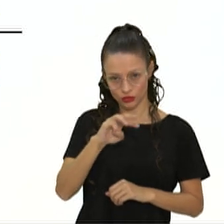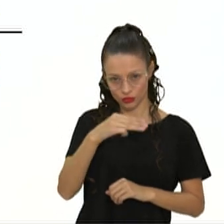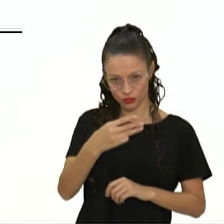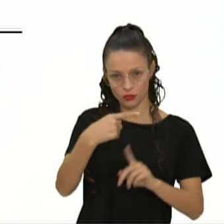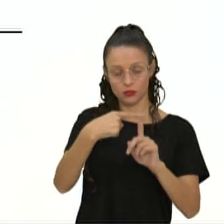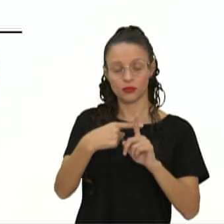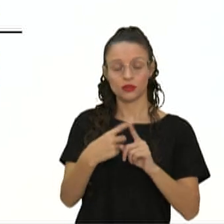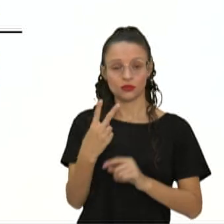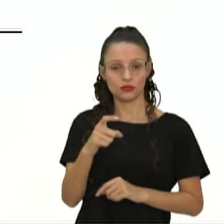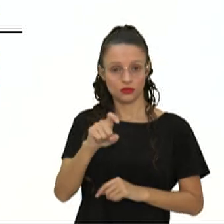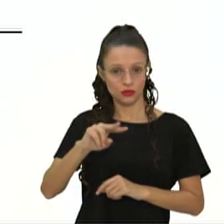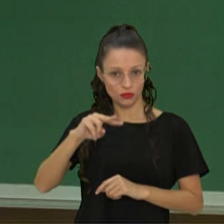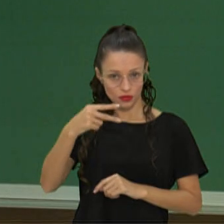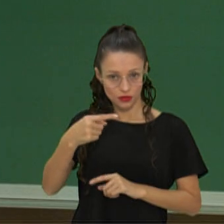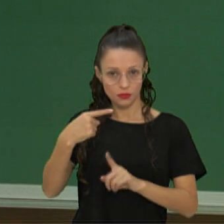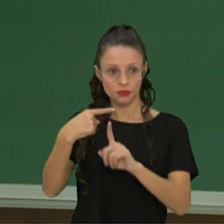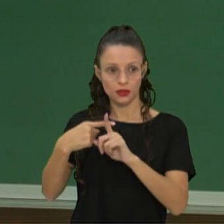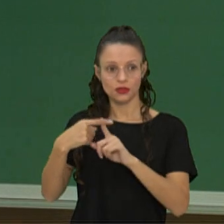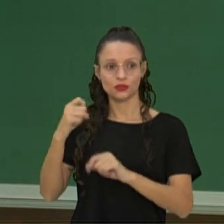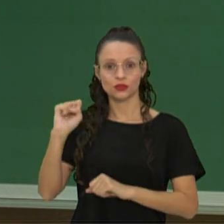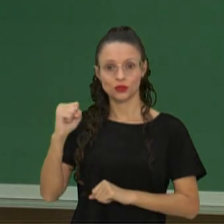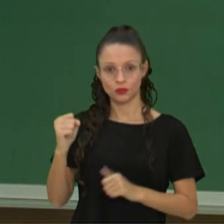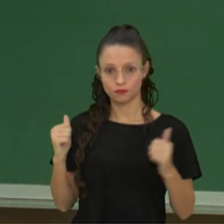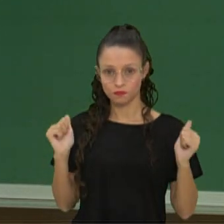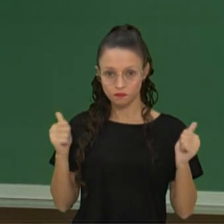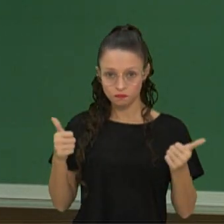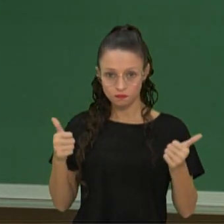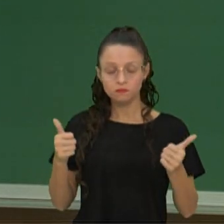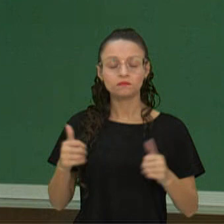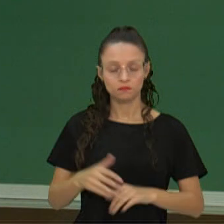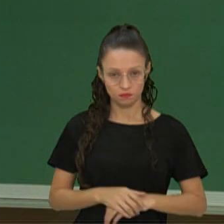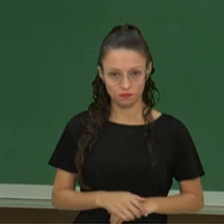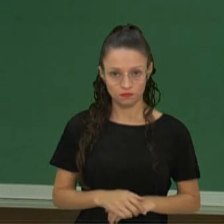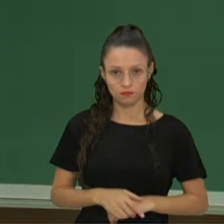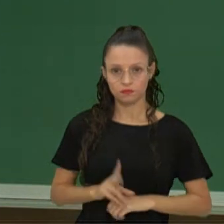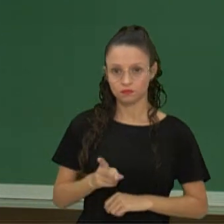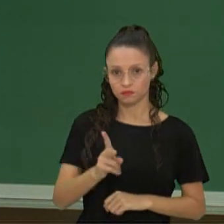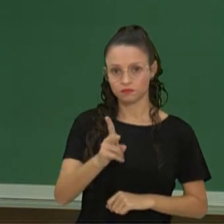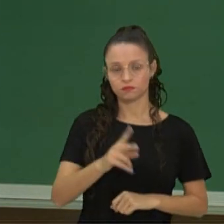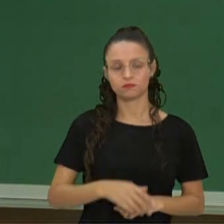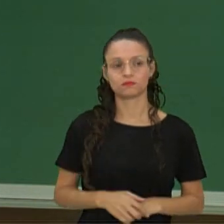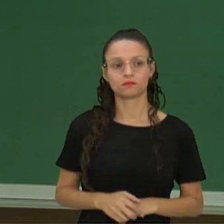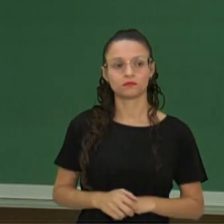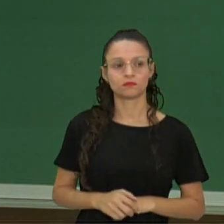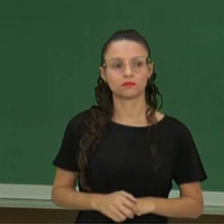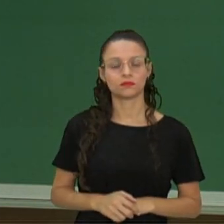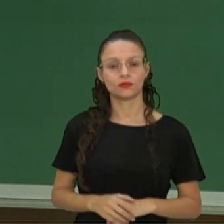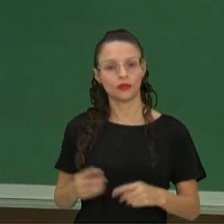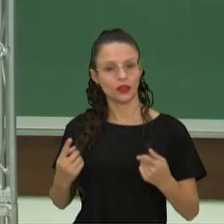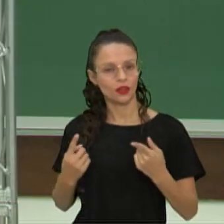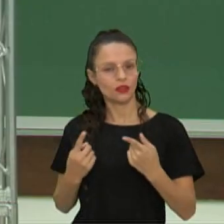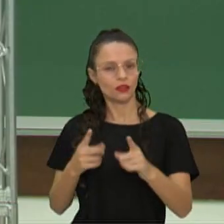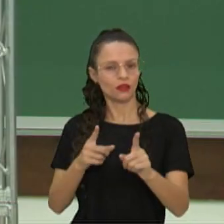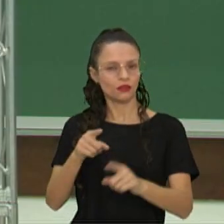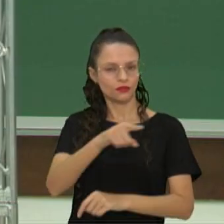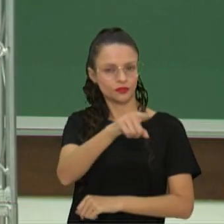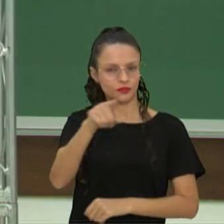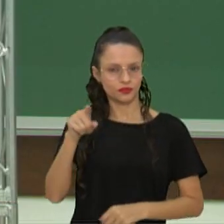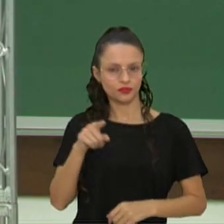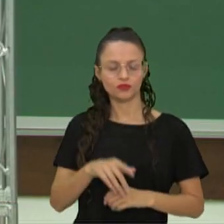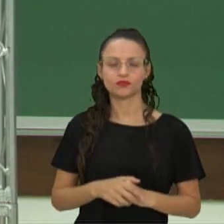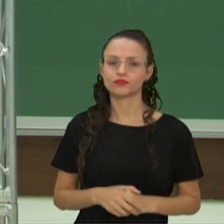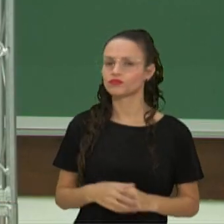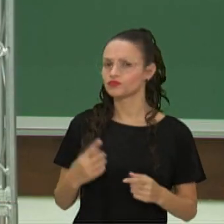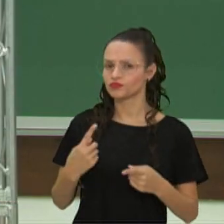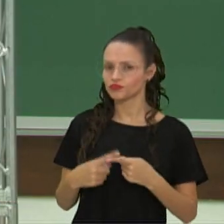mais 2x ao quadrado mais 8. Beleza? Vamos agora dar continuidade. Tem um desafio aqui para você. Por que